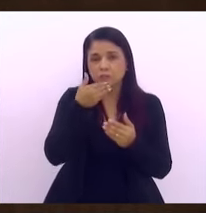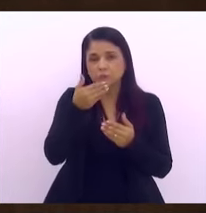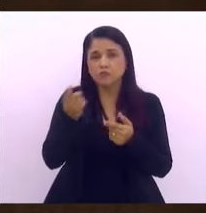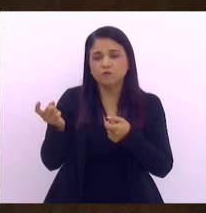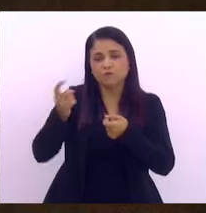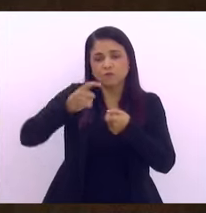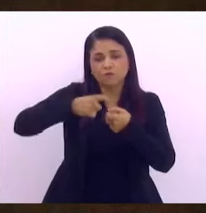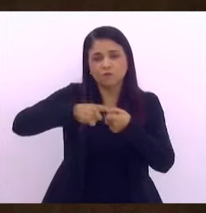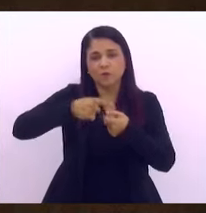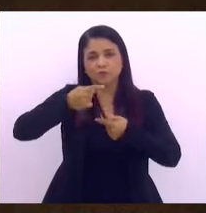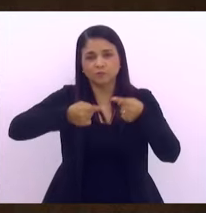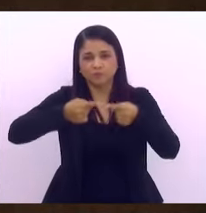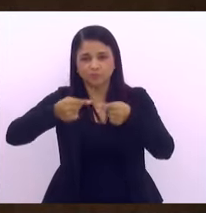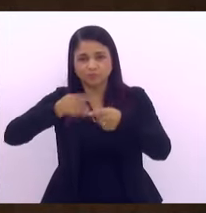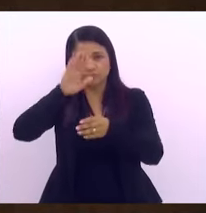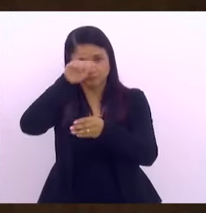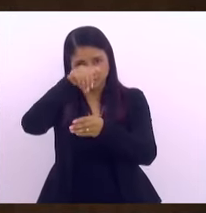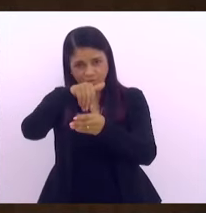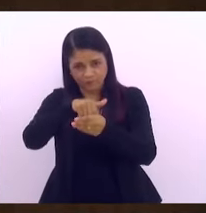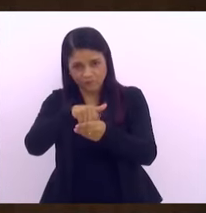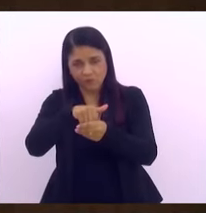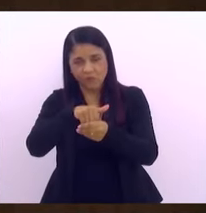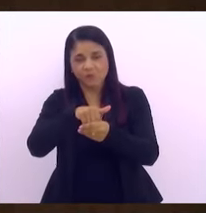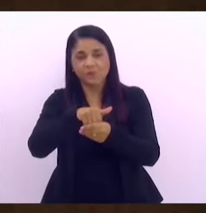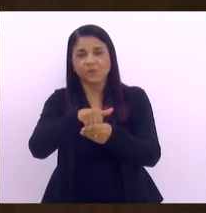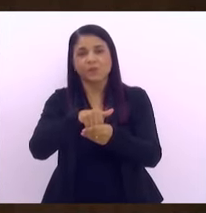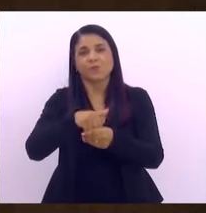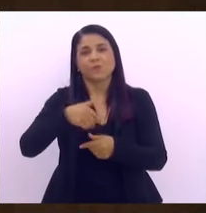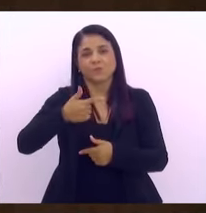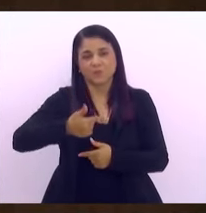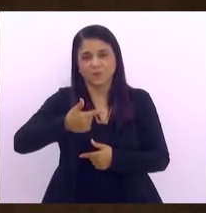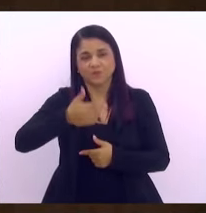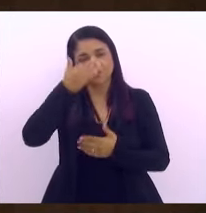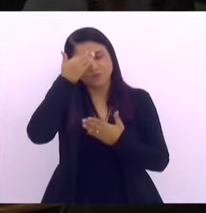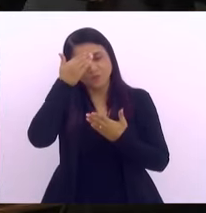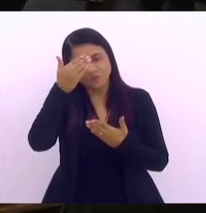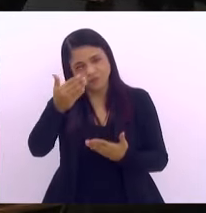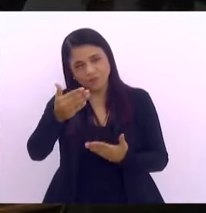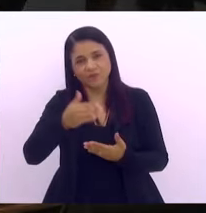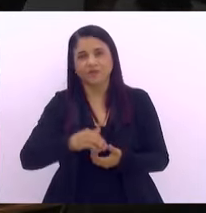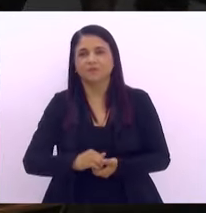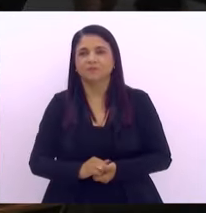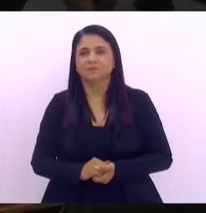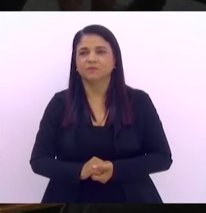volte rapidamente à pauta para a gente fazer em segunda votação. Muito obrigado.